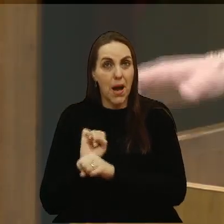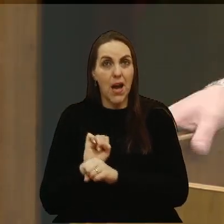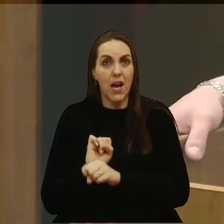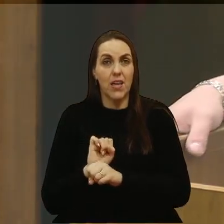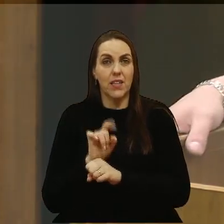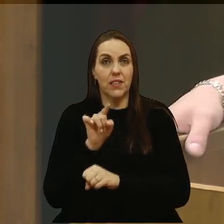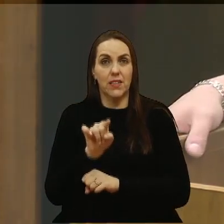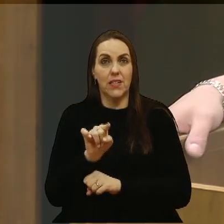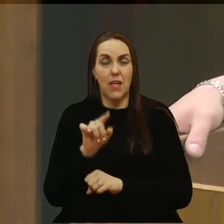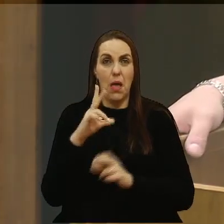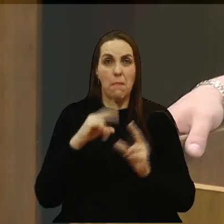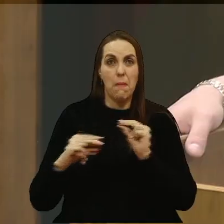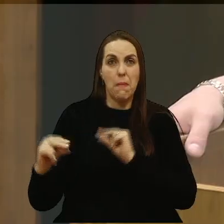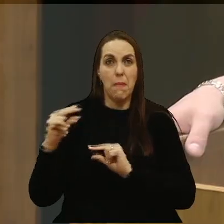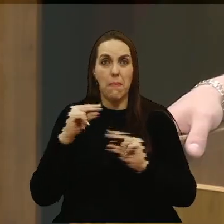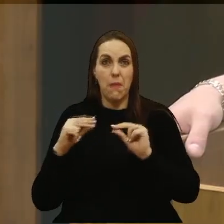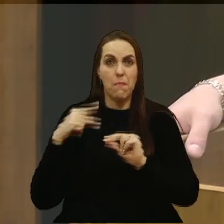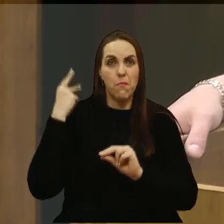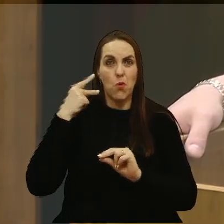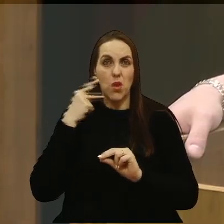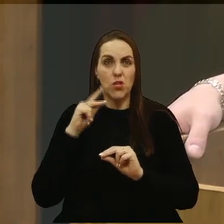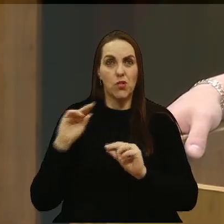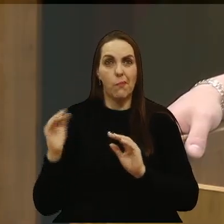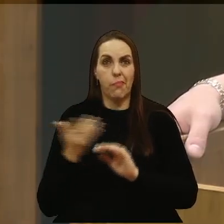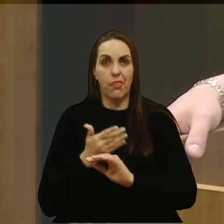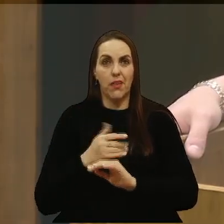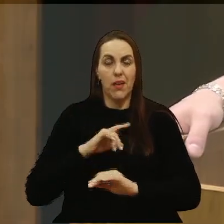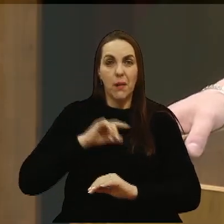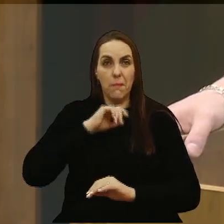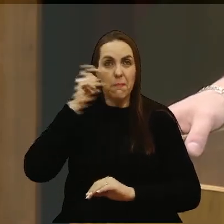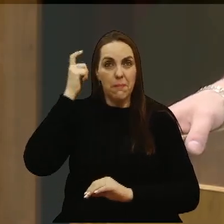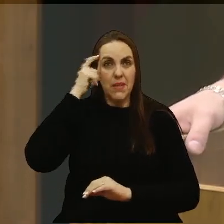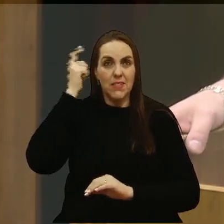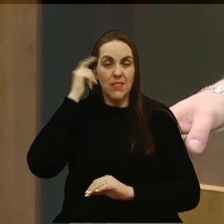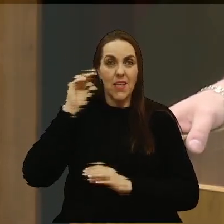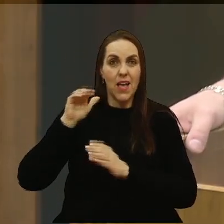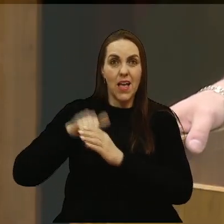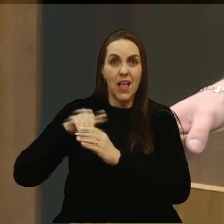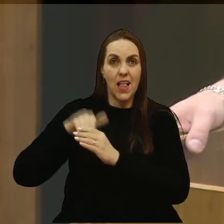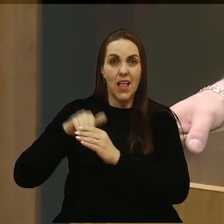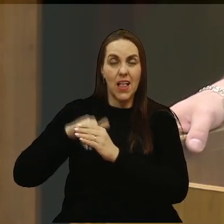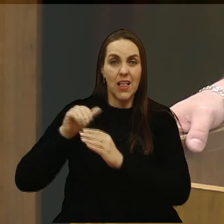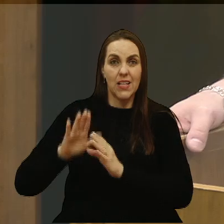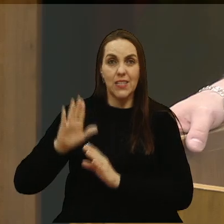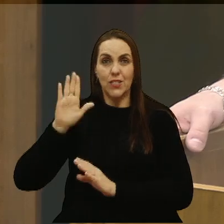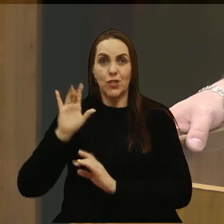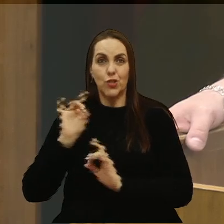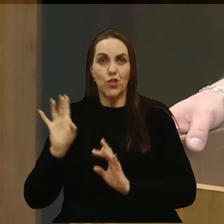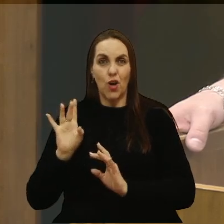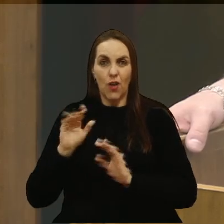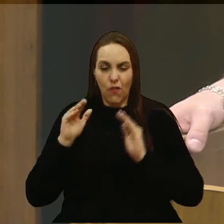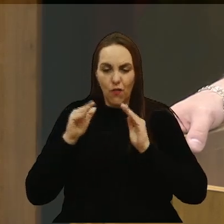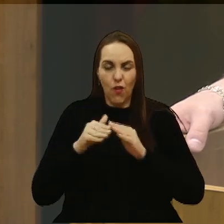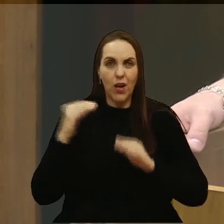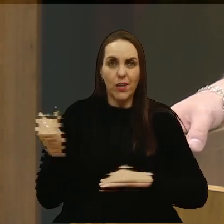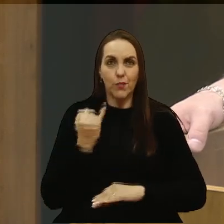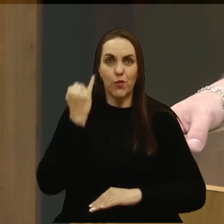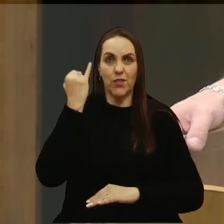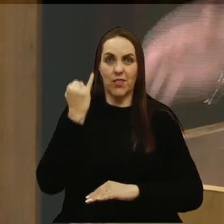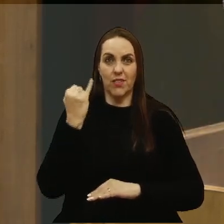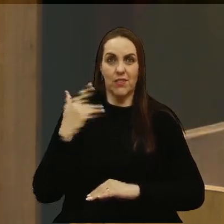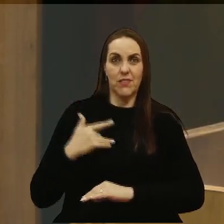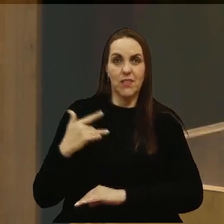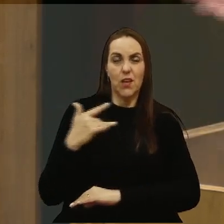pare de politicagem. Para de pensar em eleição e foca no que importa. A questão da saúde em